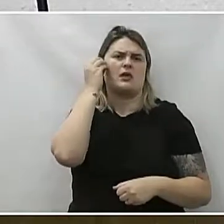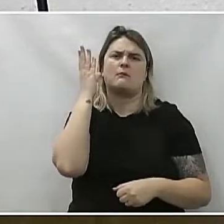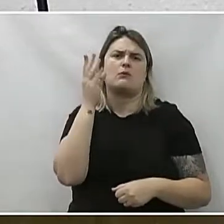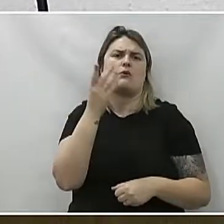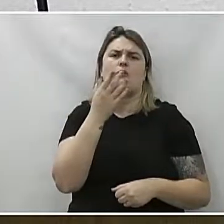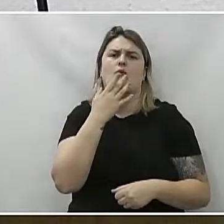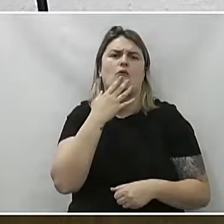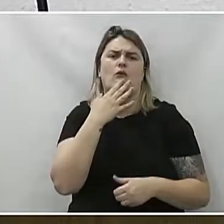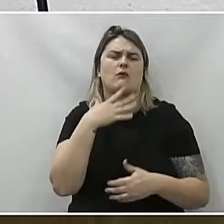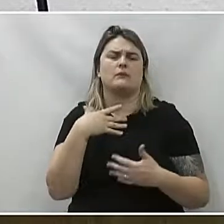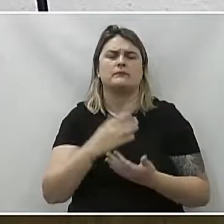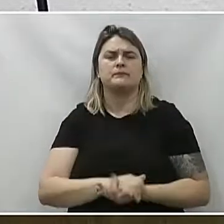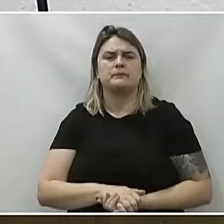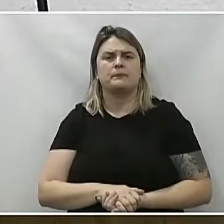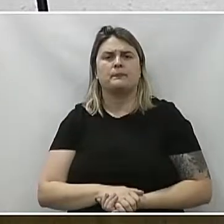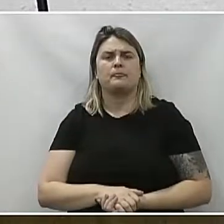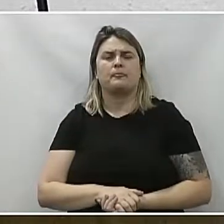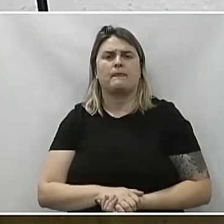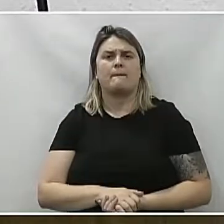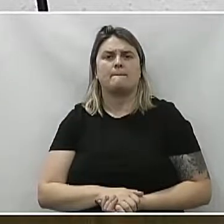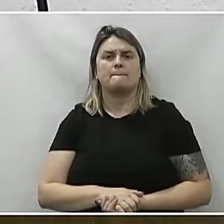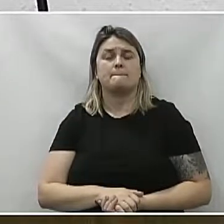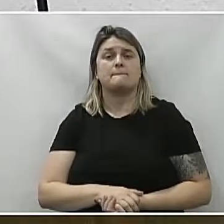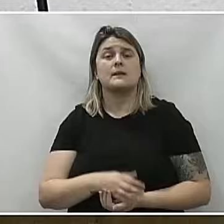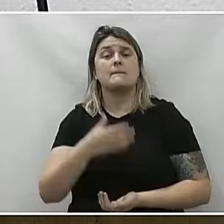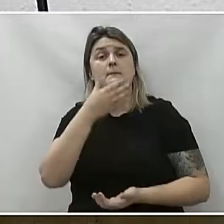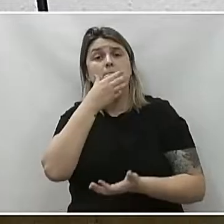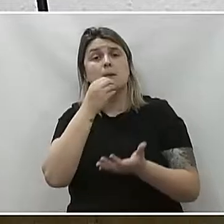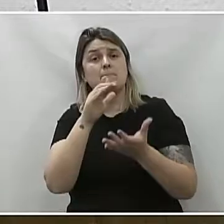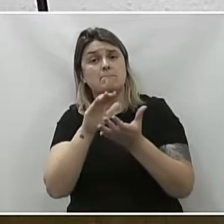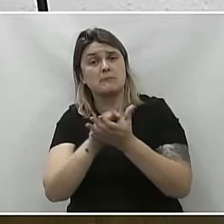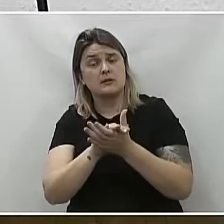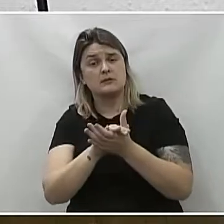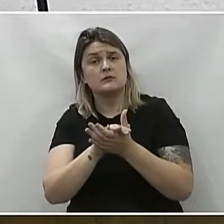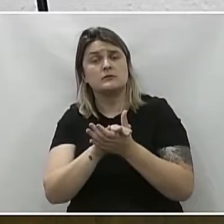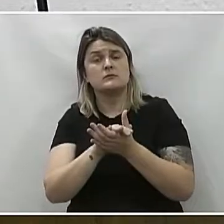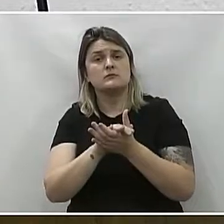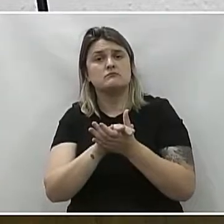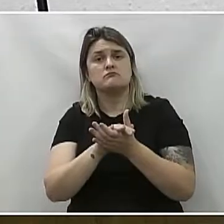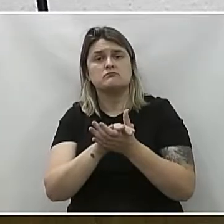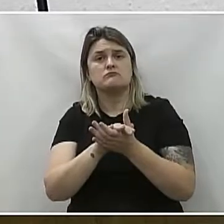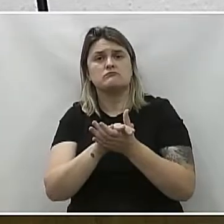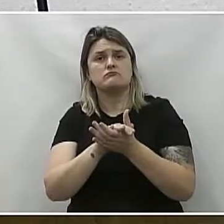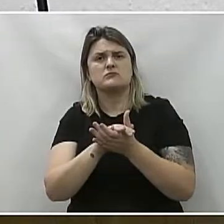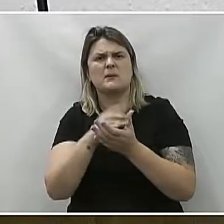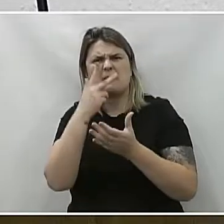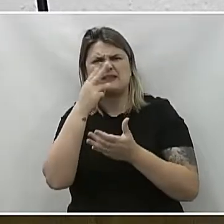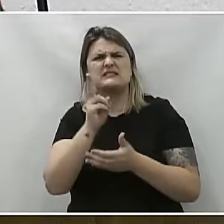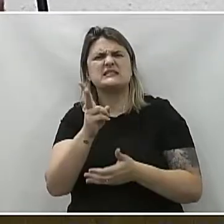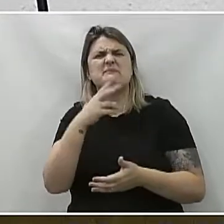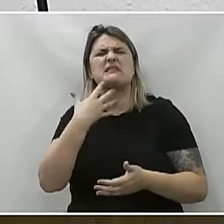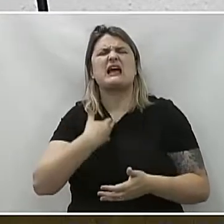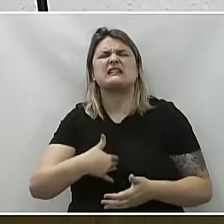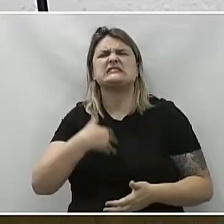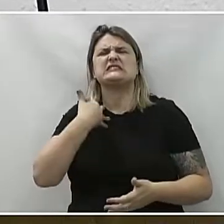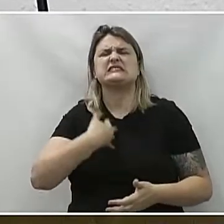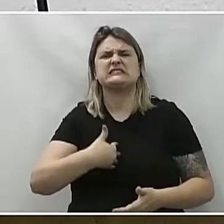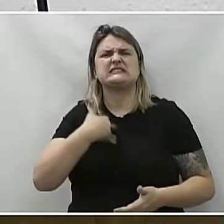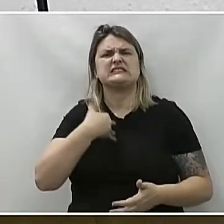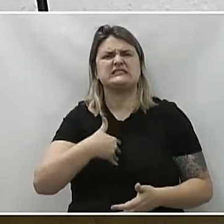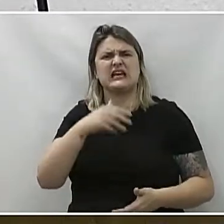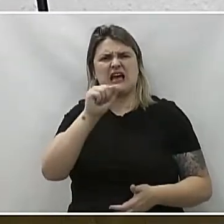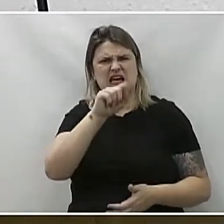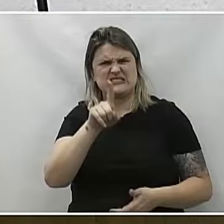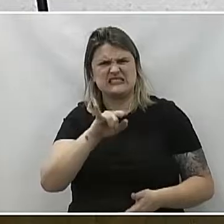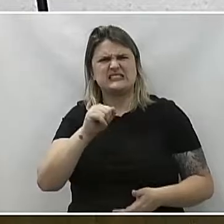recordo bem. E ele acabou Como você imagina, azia, pode ser qualquer